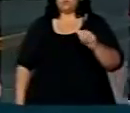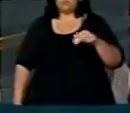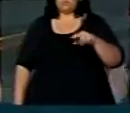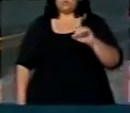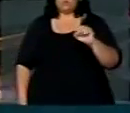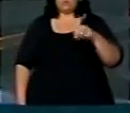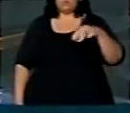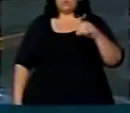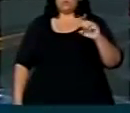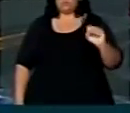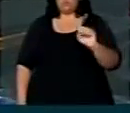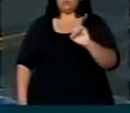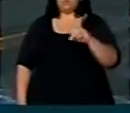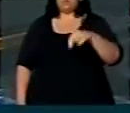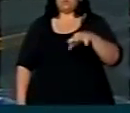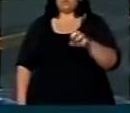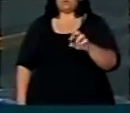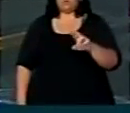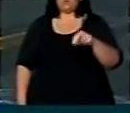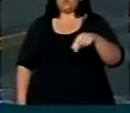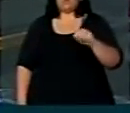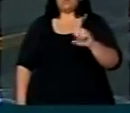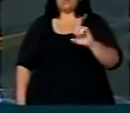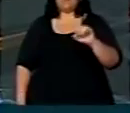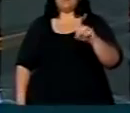evitar que você